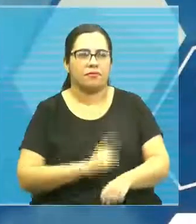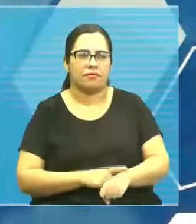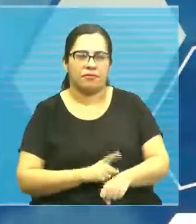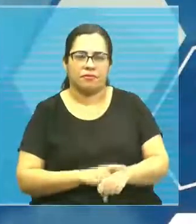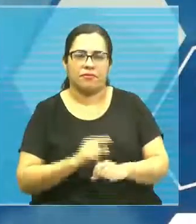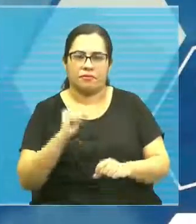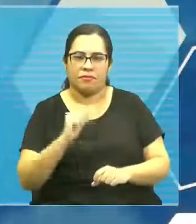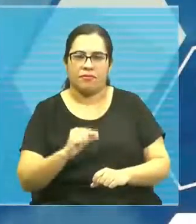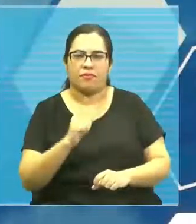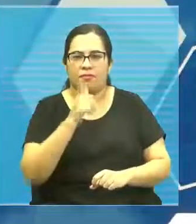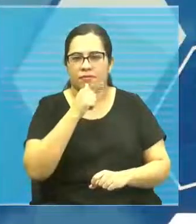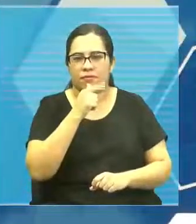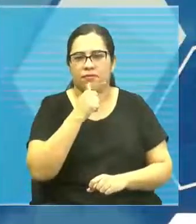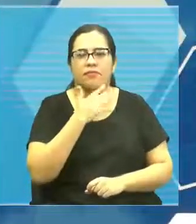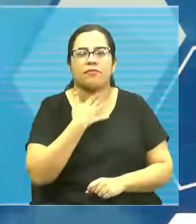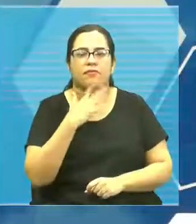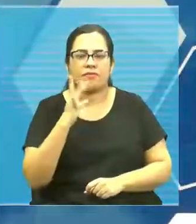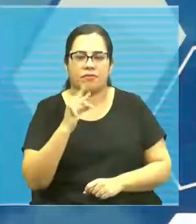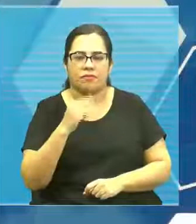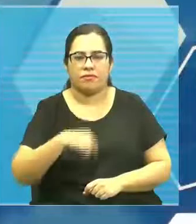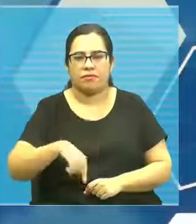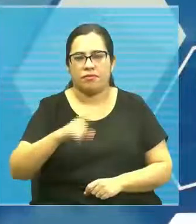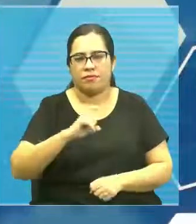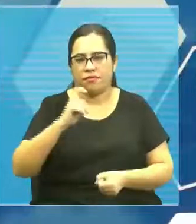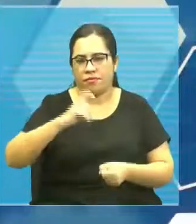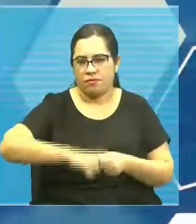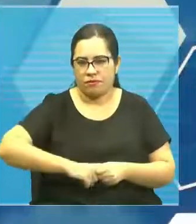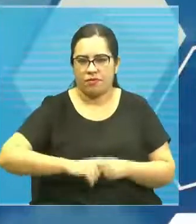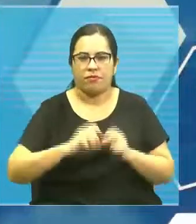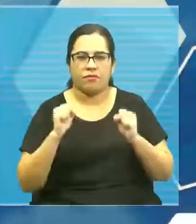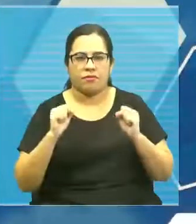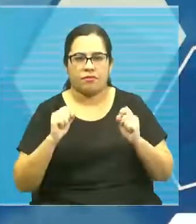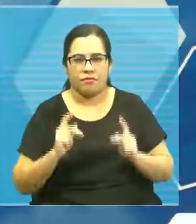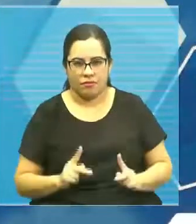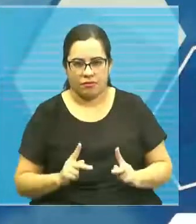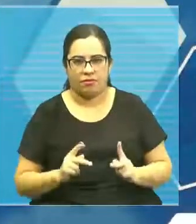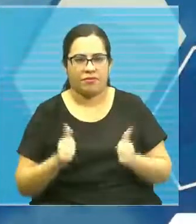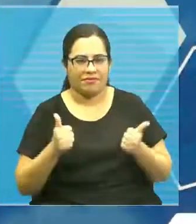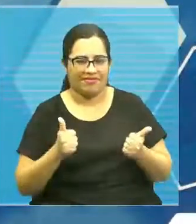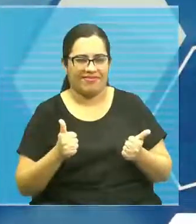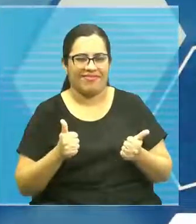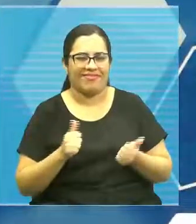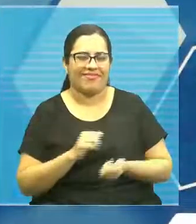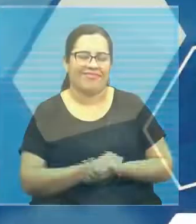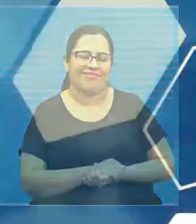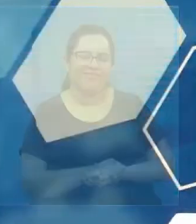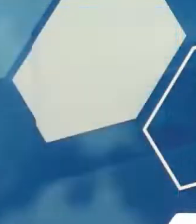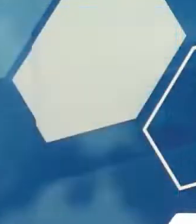pouquinho para tomar uma água. E já já a gente está de volta. Aguardo vocês. Até já!